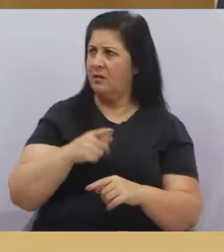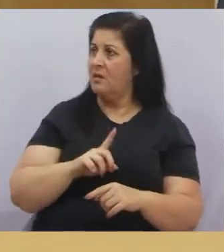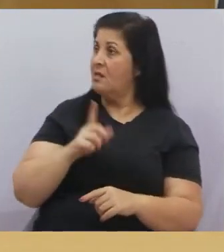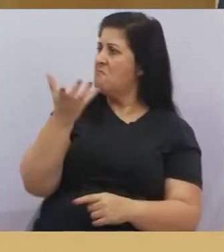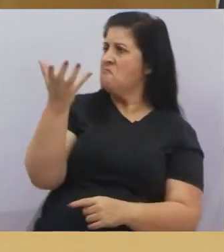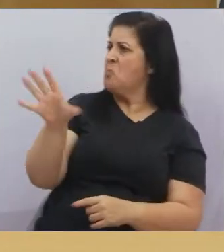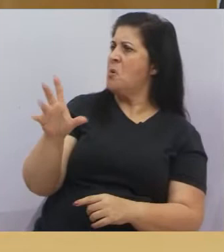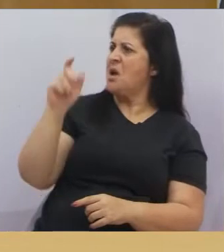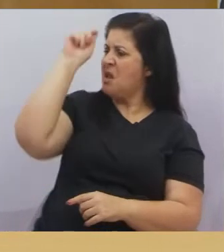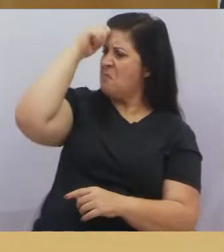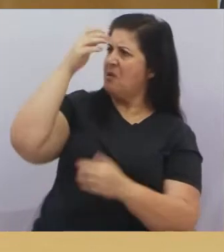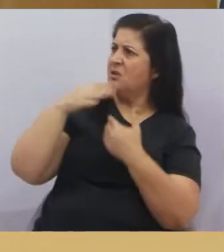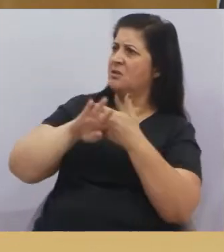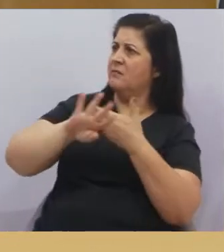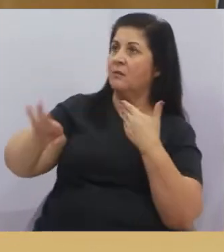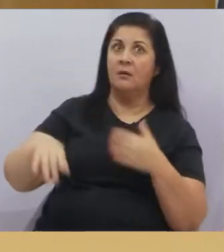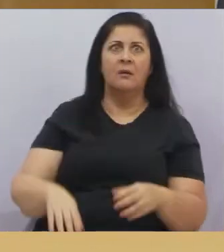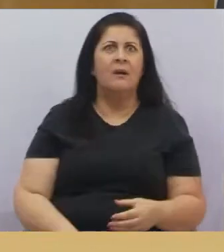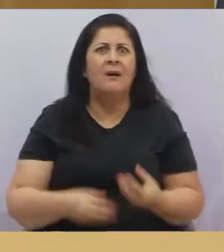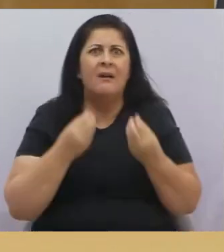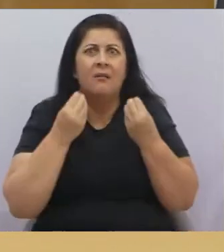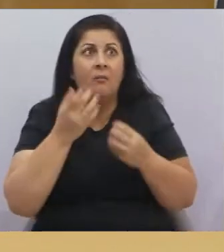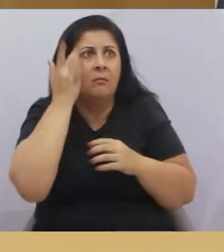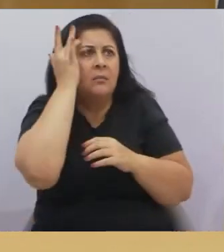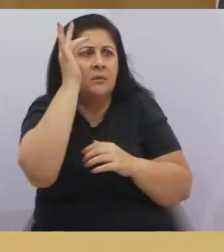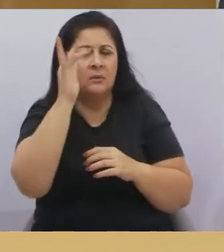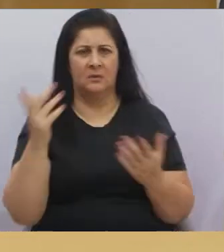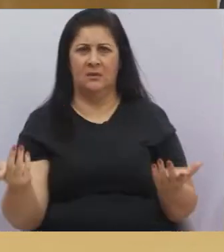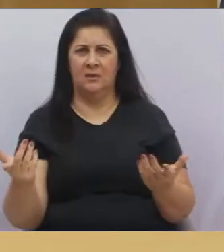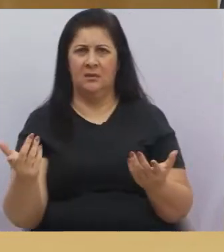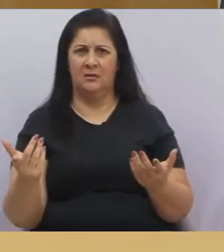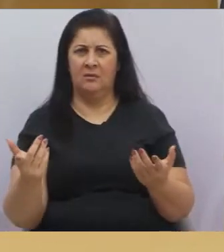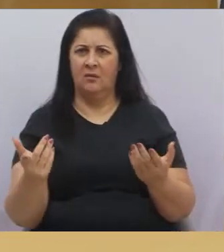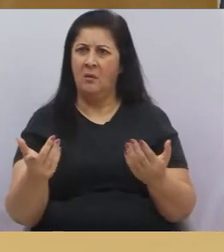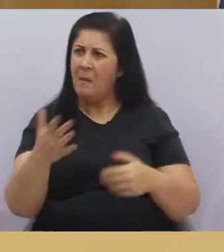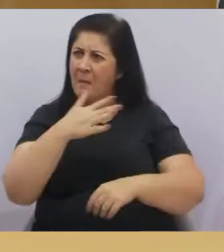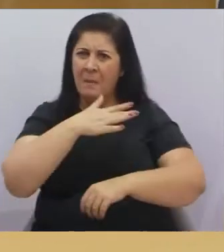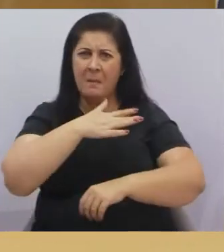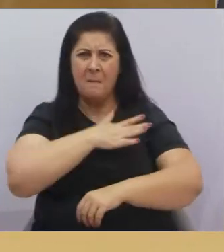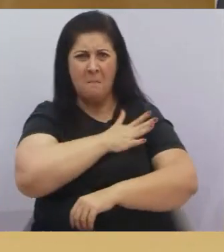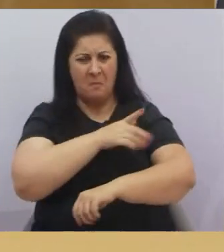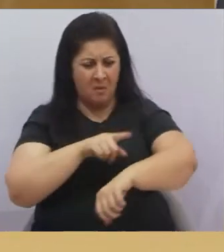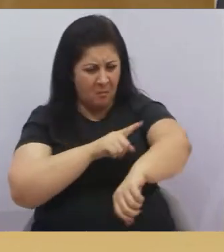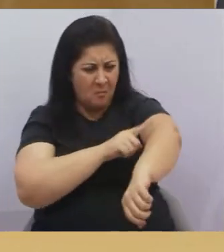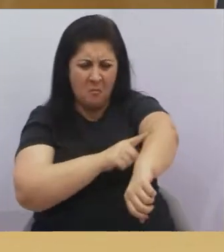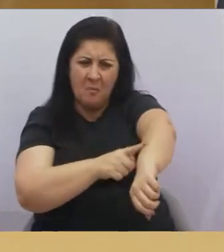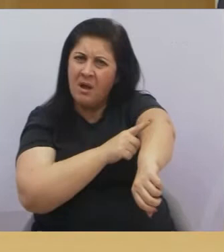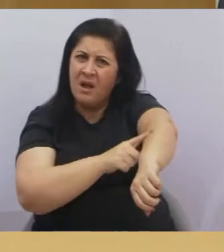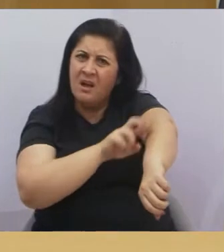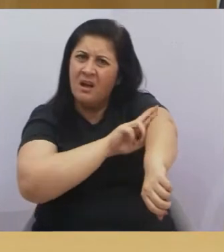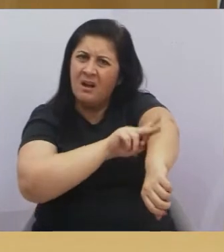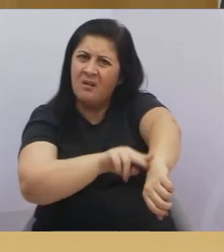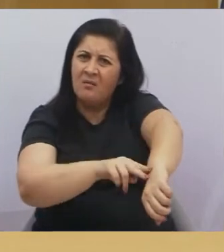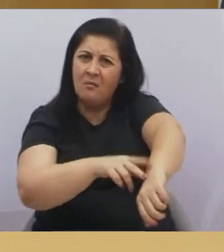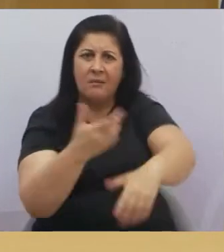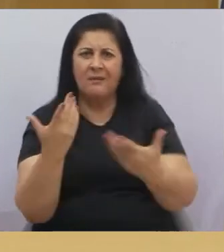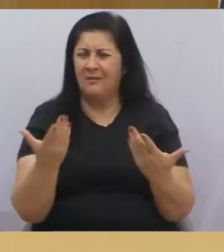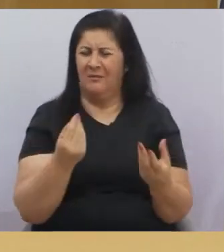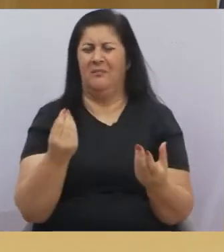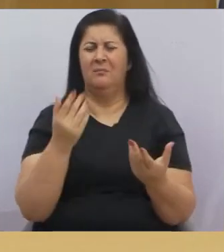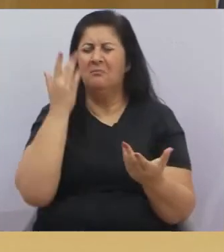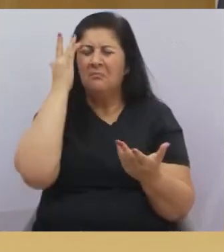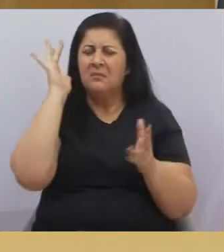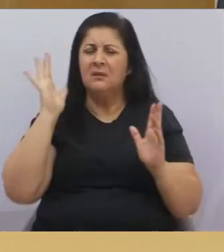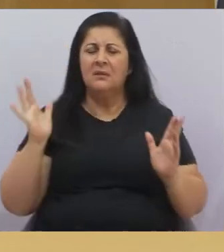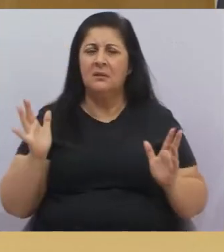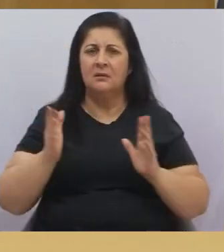cabeça. Sinceramente, eu não consigo entender como é que pode você diferenciar uma pessoa pela cor da pele. Eu não consigo entender isso, né?